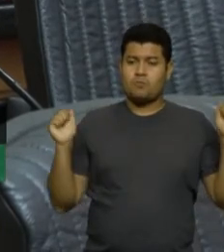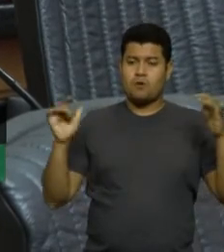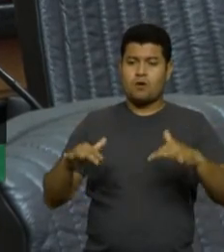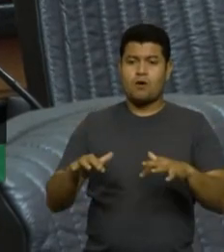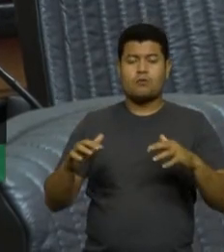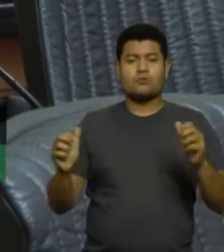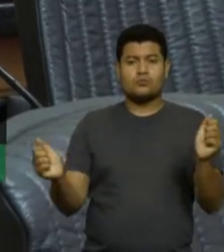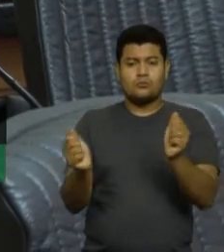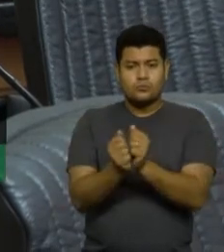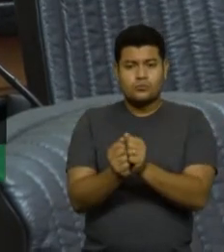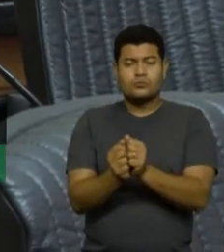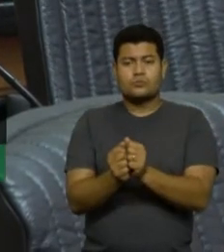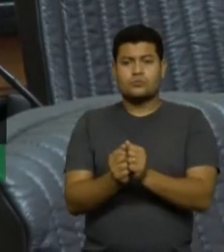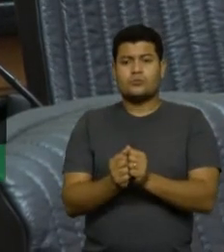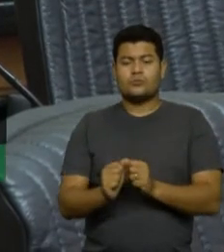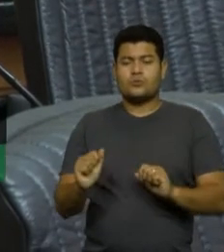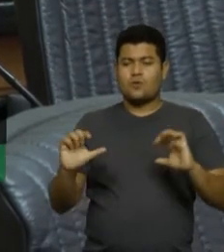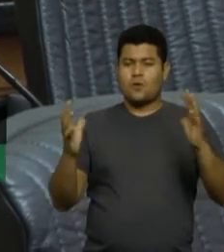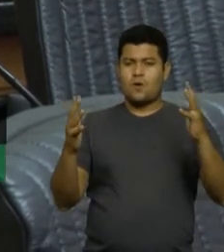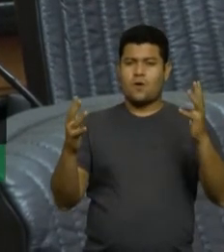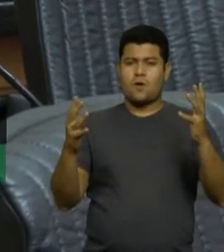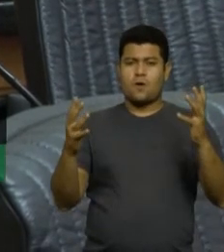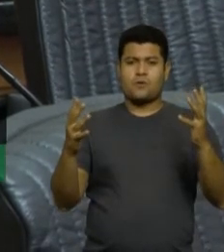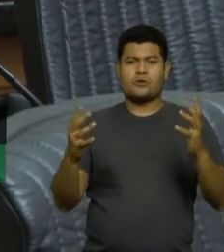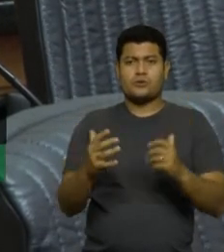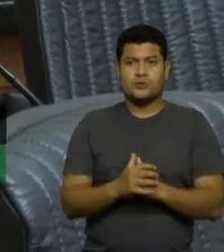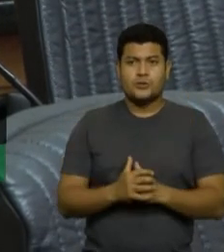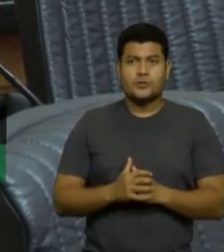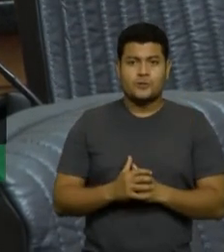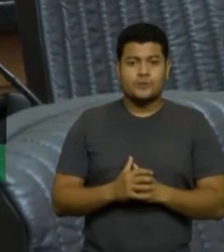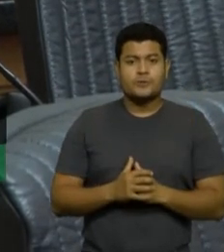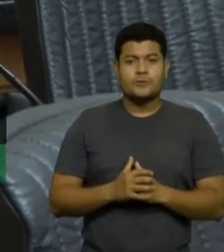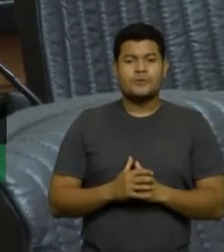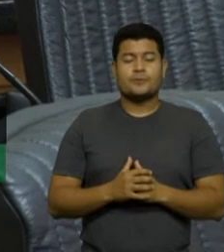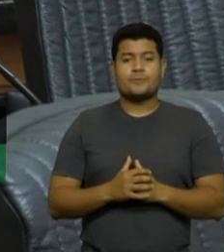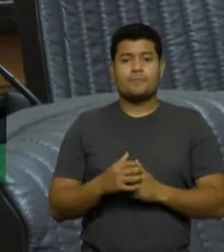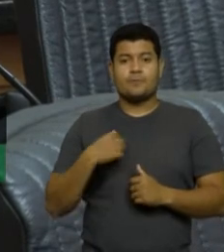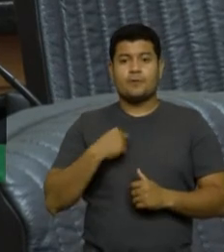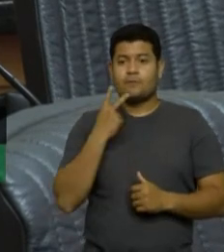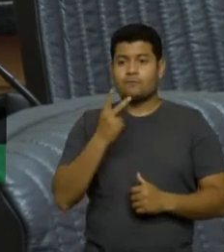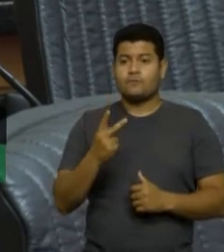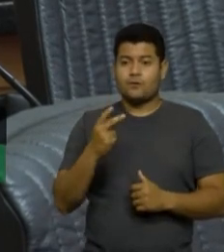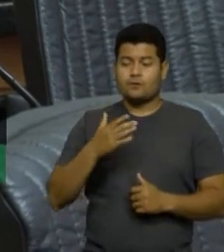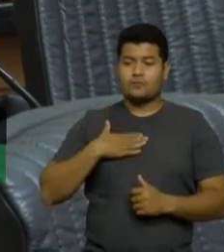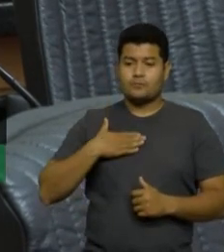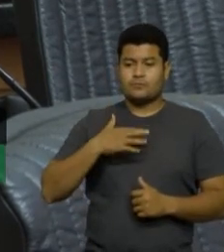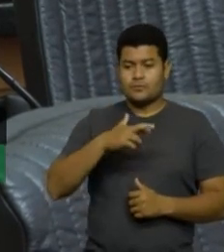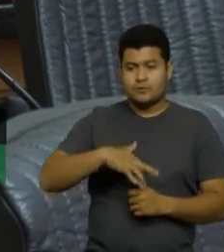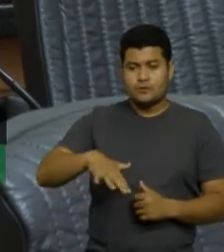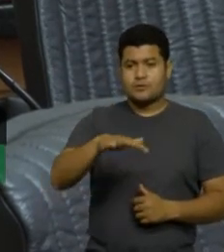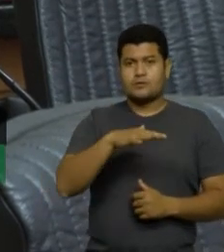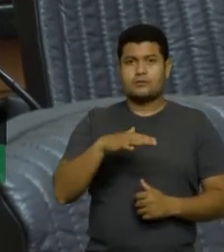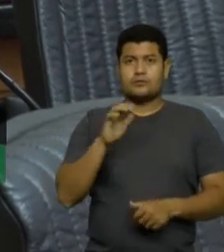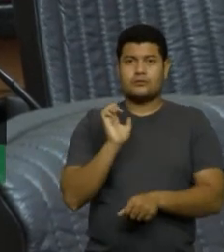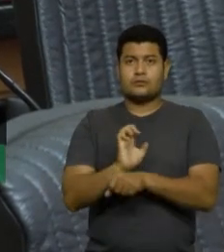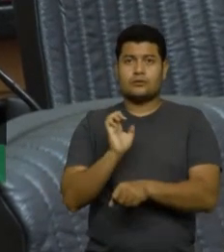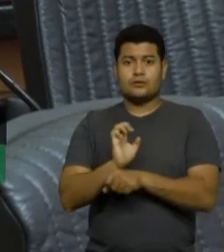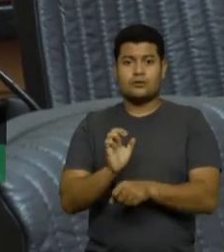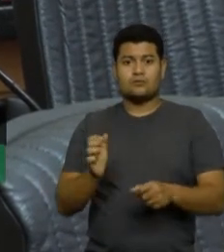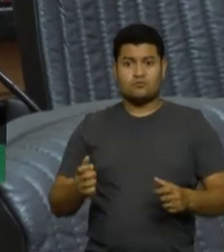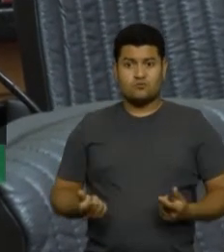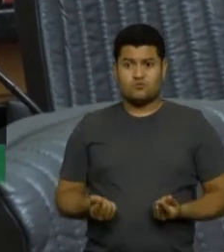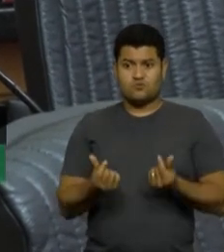A gente pode comemorar. E eu falo com muito orgulho da nossa região, do nosso estado, um estado muito rico